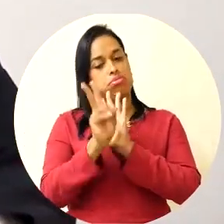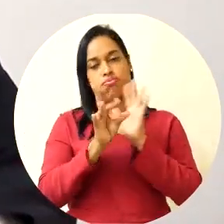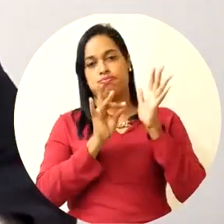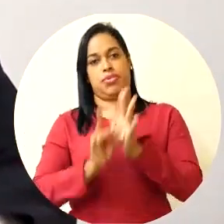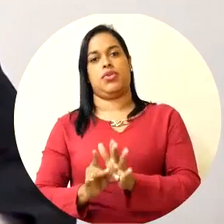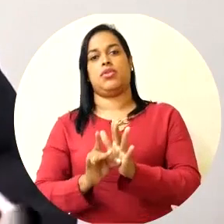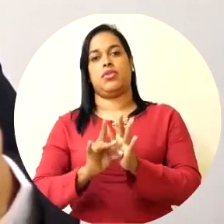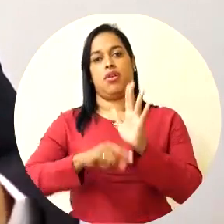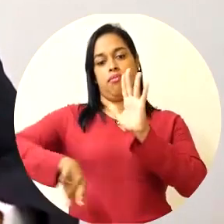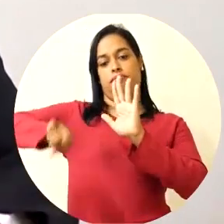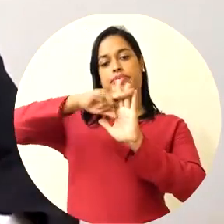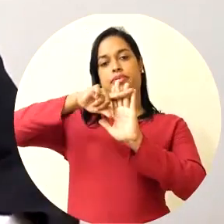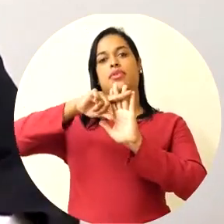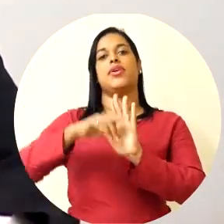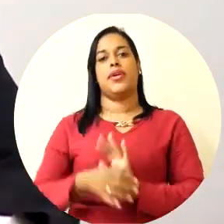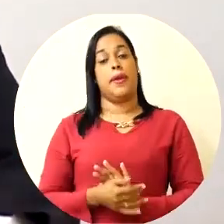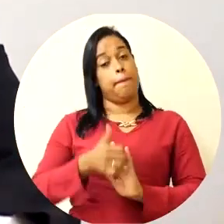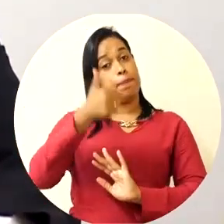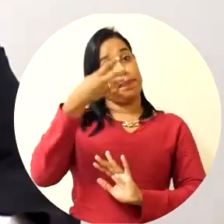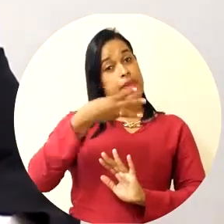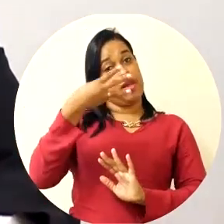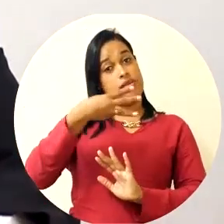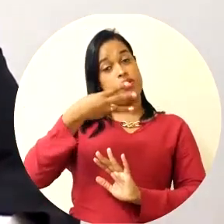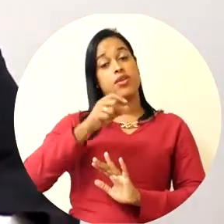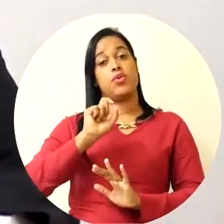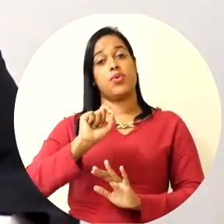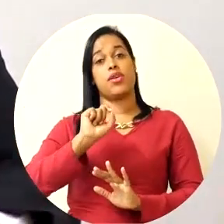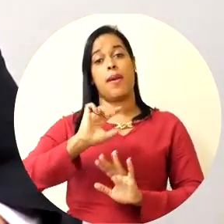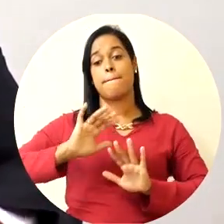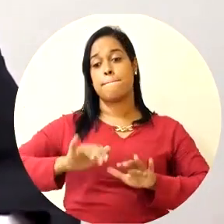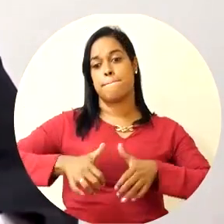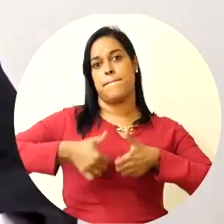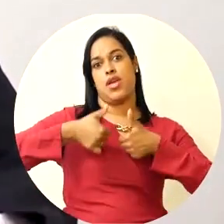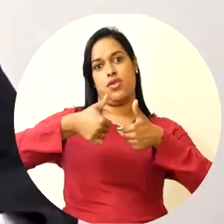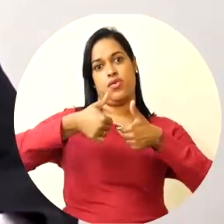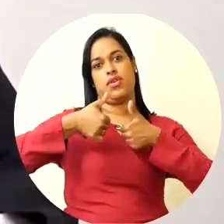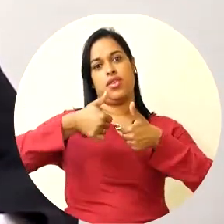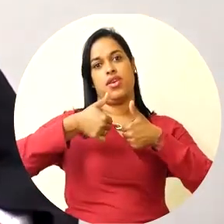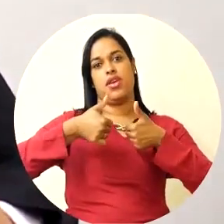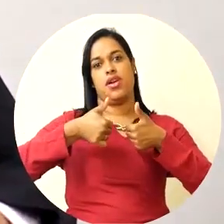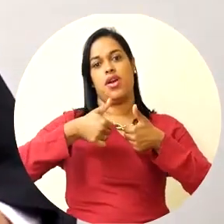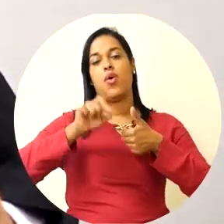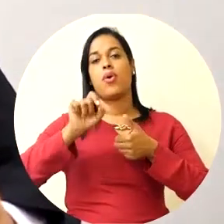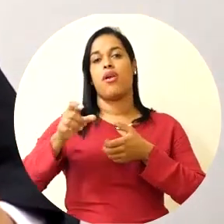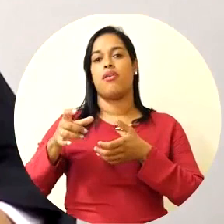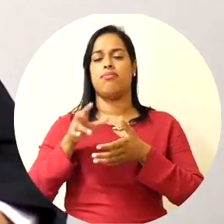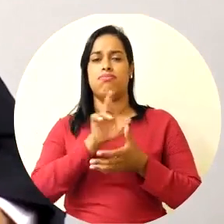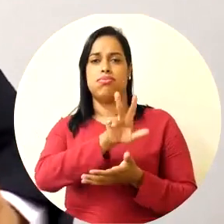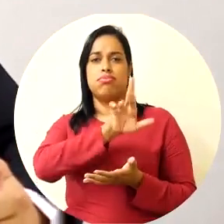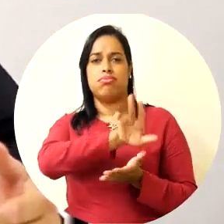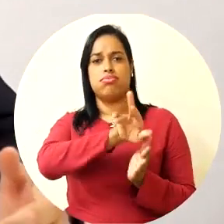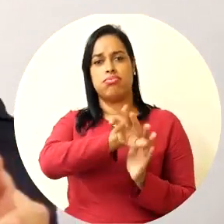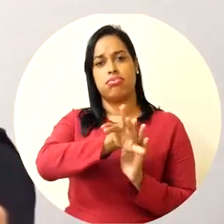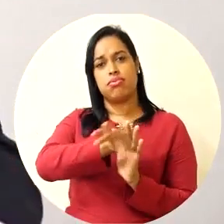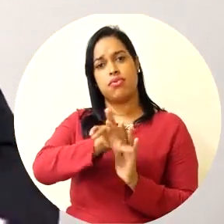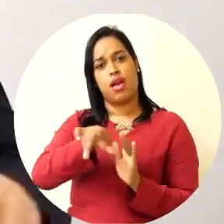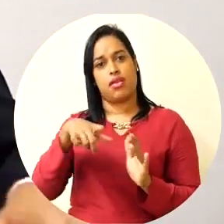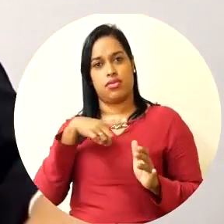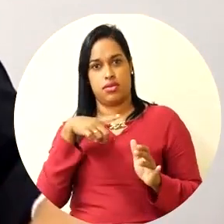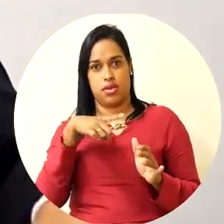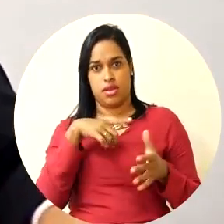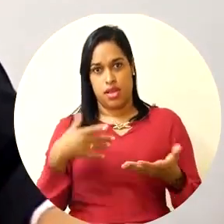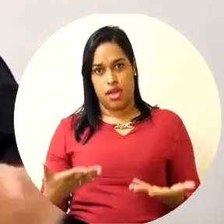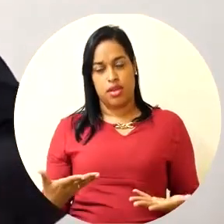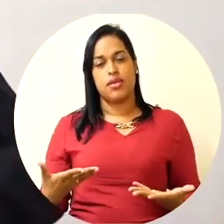elas prevalecem sobre outras. Terceiro princípio, a condição mais benéfica, ou seja, havendo diversas